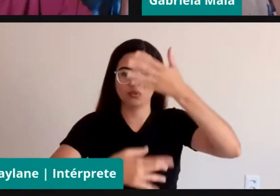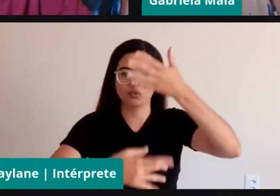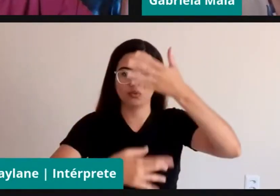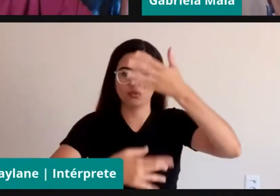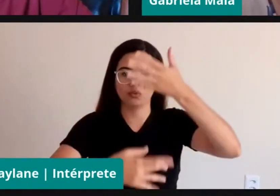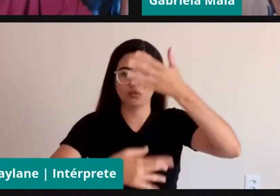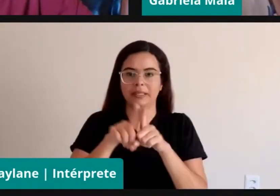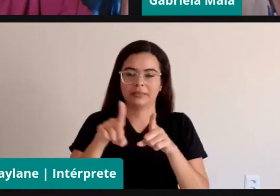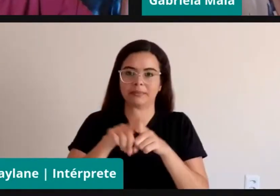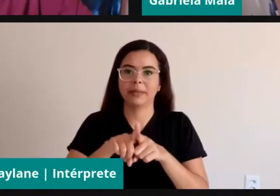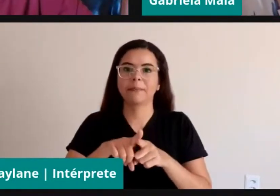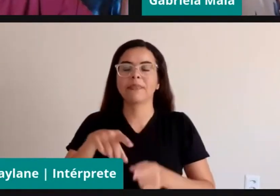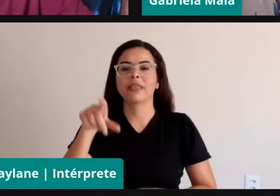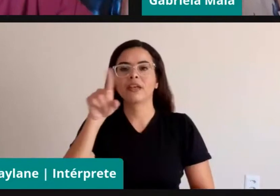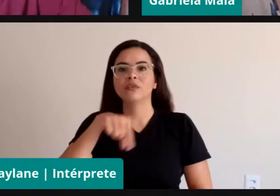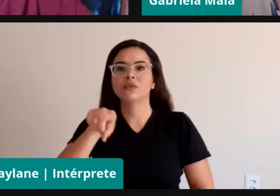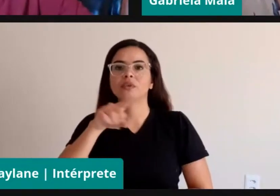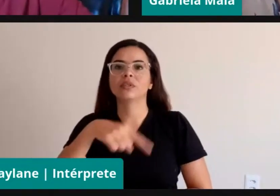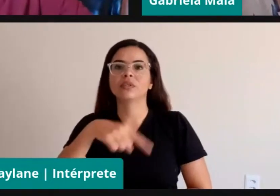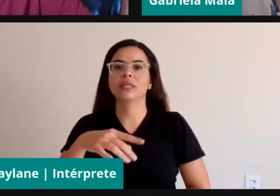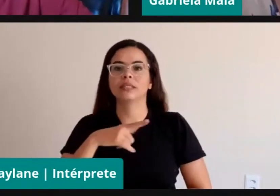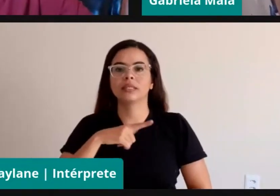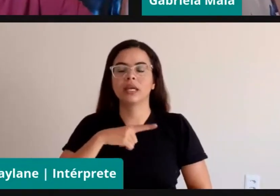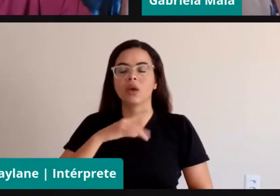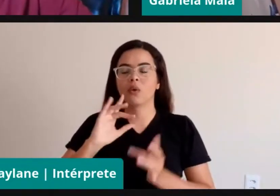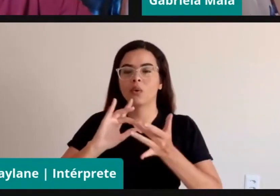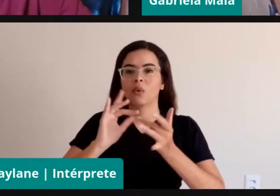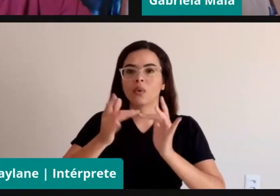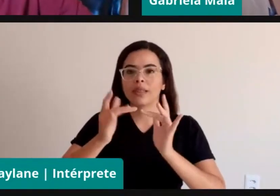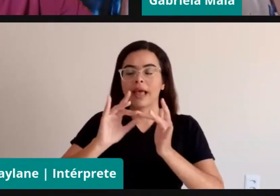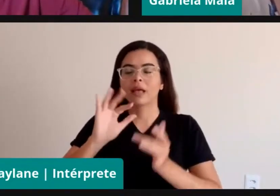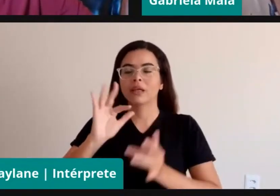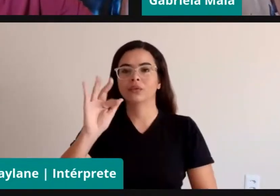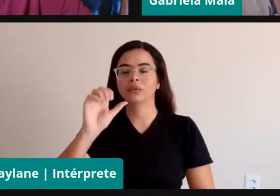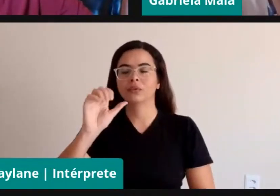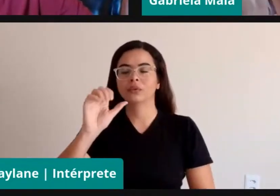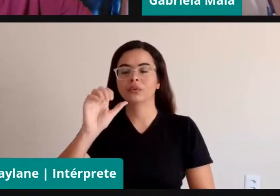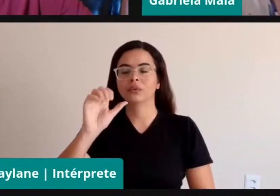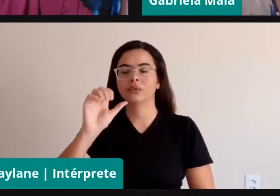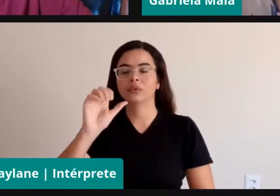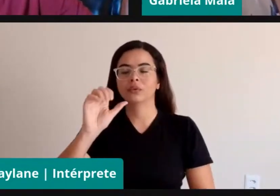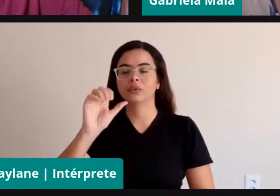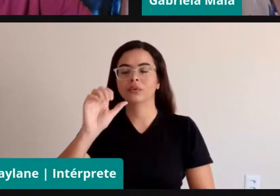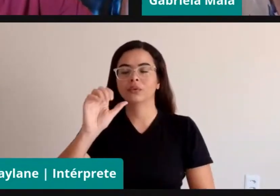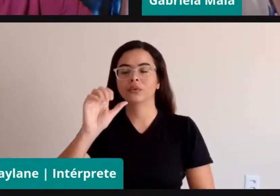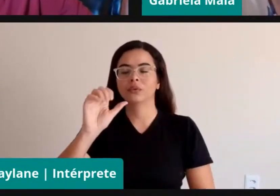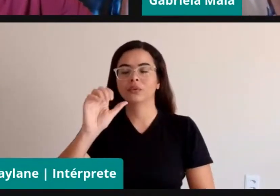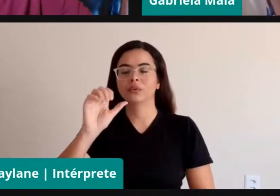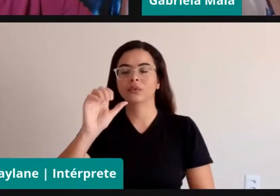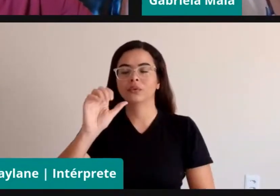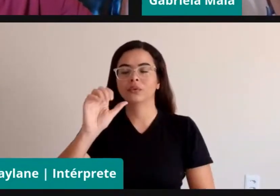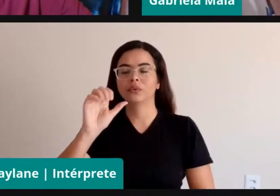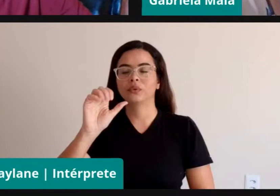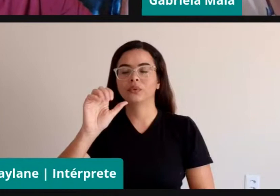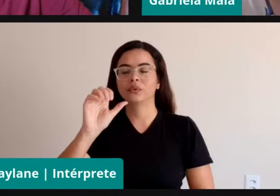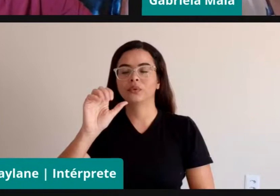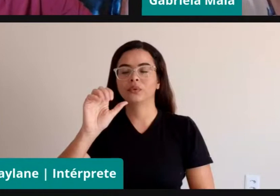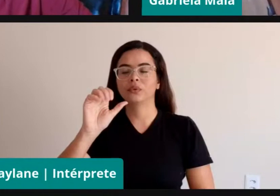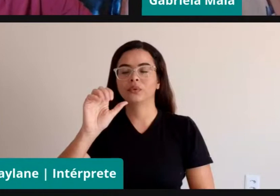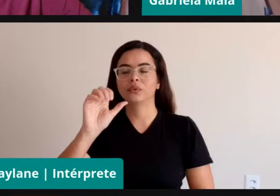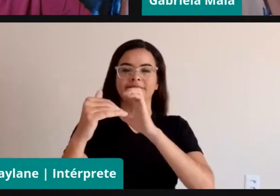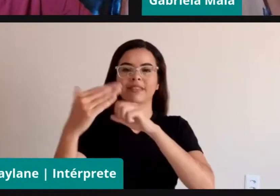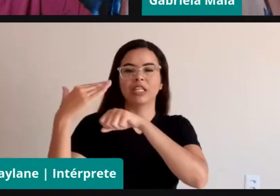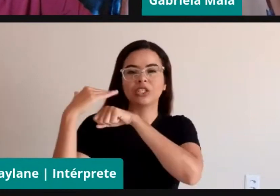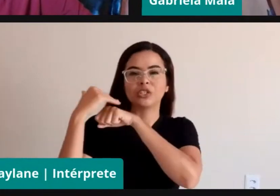do Fábio, gente, vocês podem nos chamar no Instagram, no e-mail, que aí a gente faz essa comunicação, né? Quem quiser saber um pouco mais,